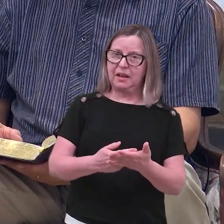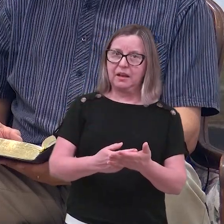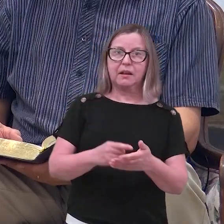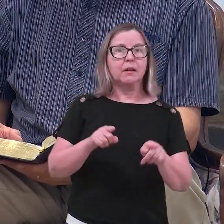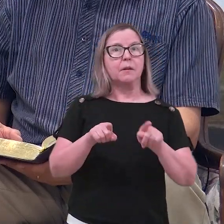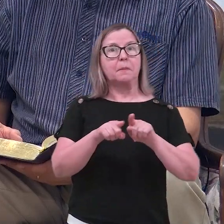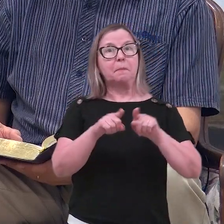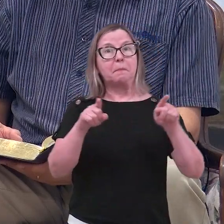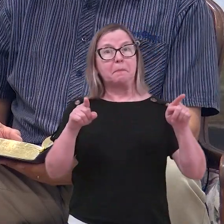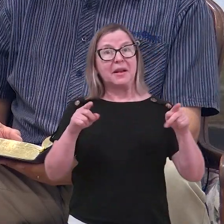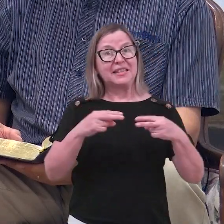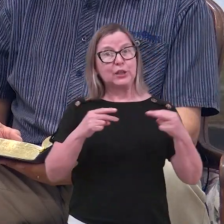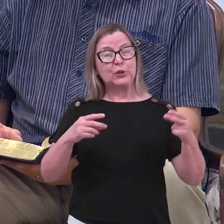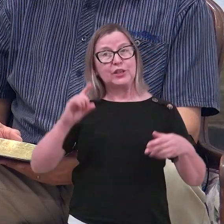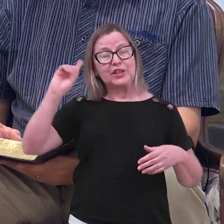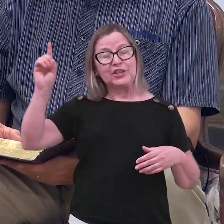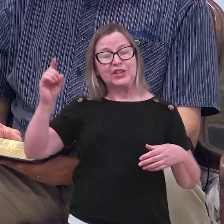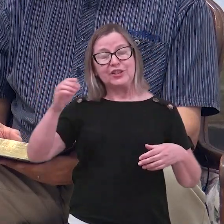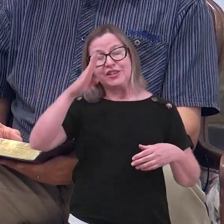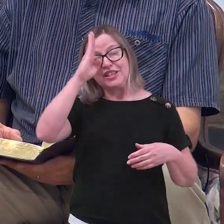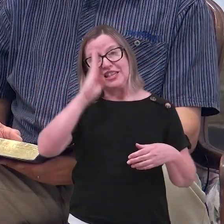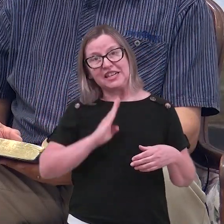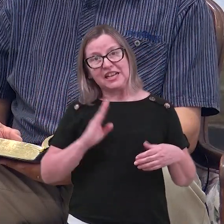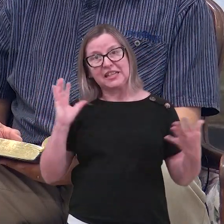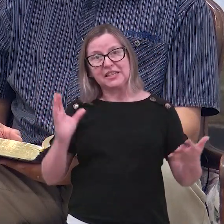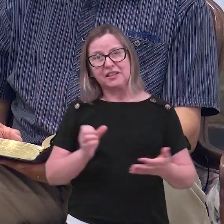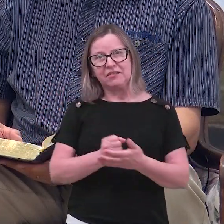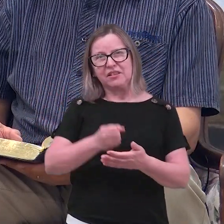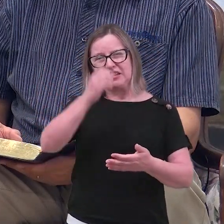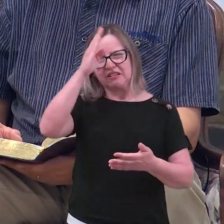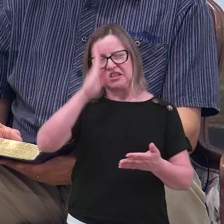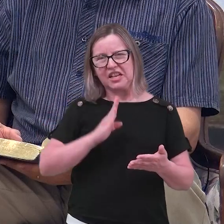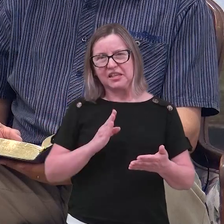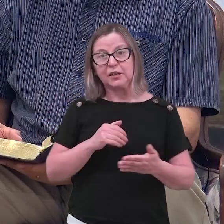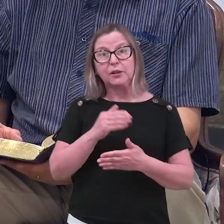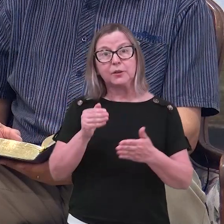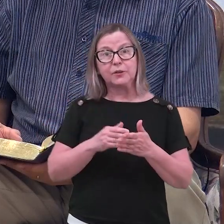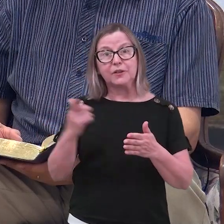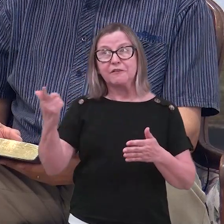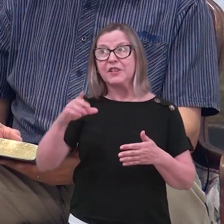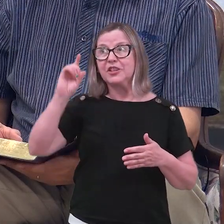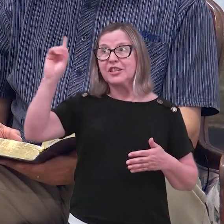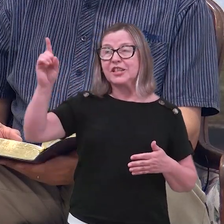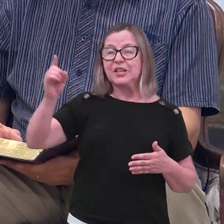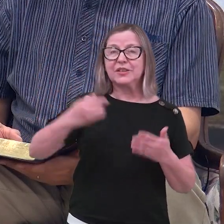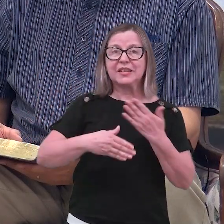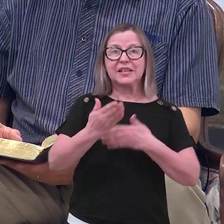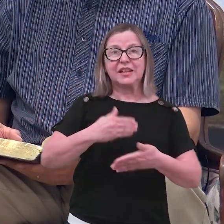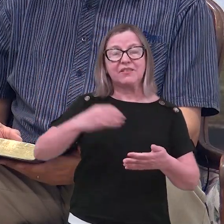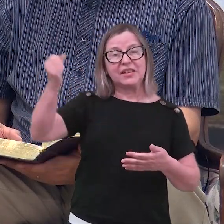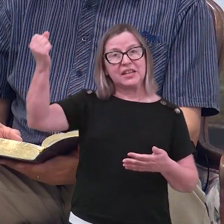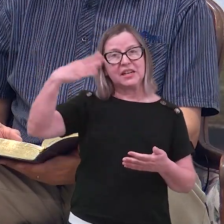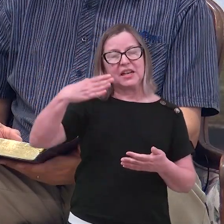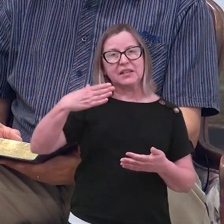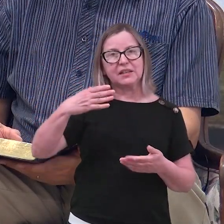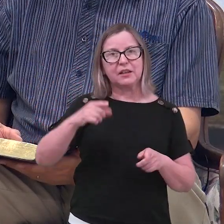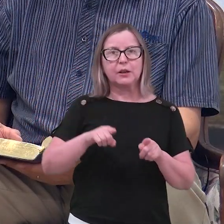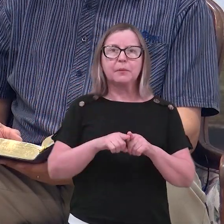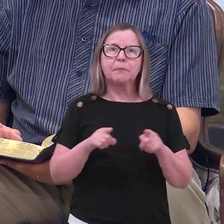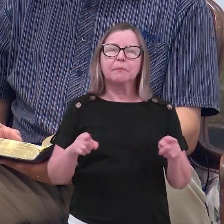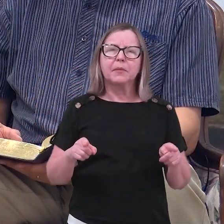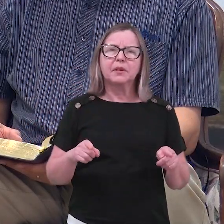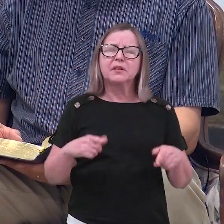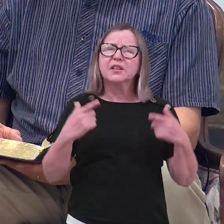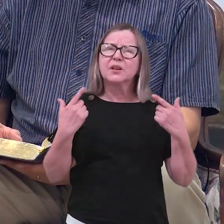é gratuita. Tudo que vem de Deus é por meio da graça dele. Mas eu quero dizer para vocês o seguinte, aonde que nós vamos